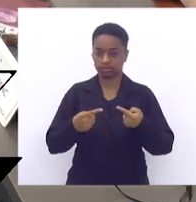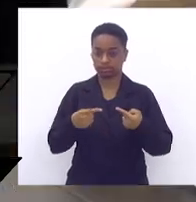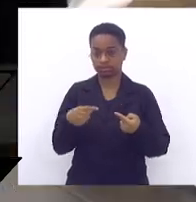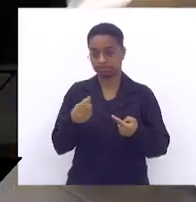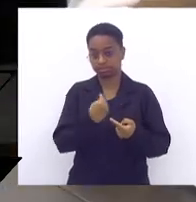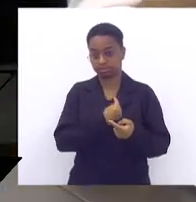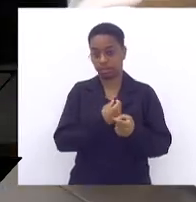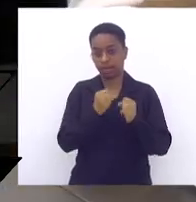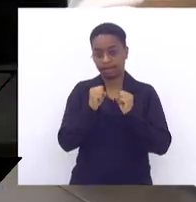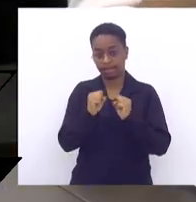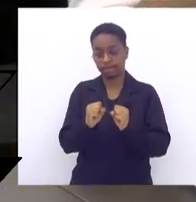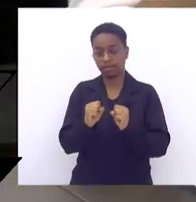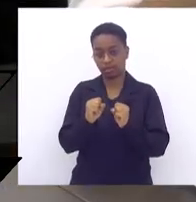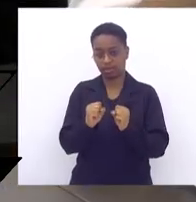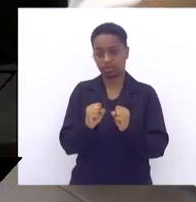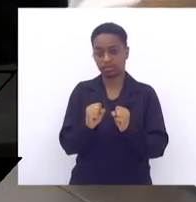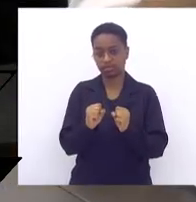até